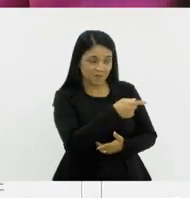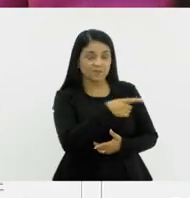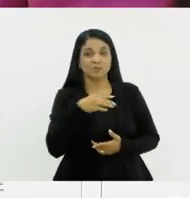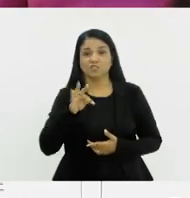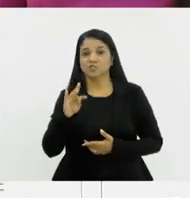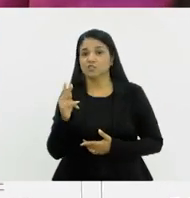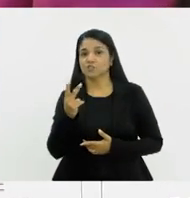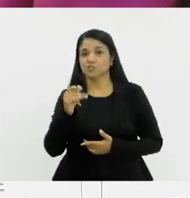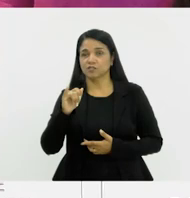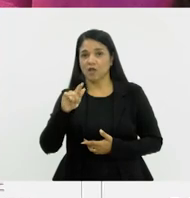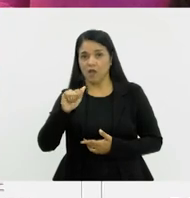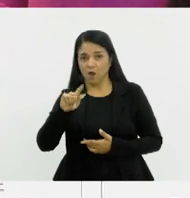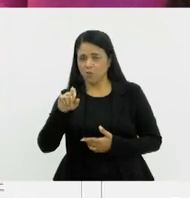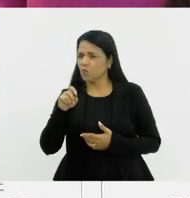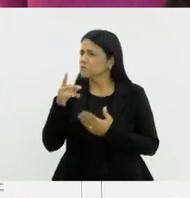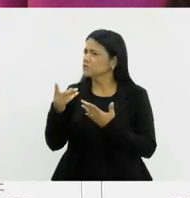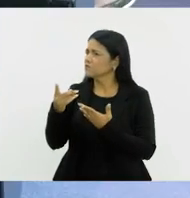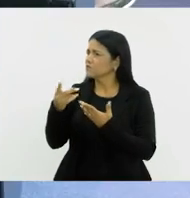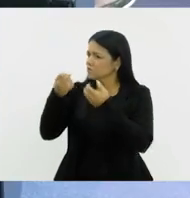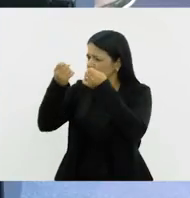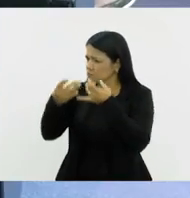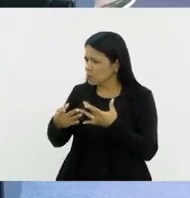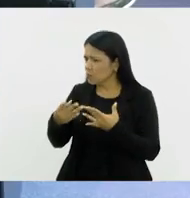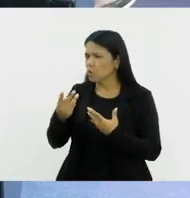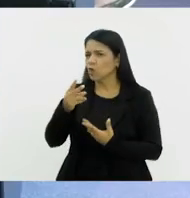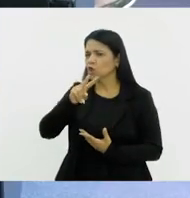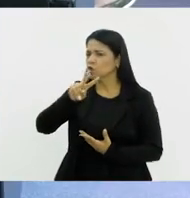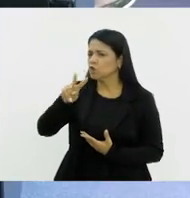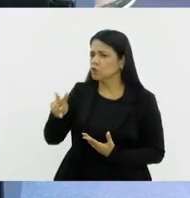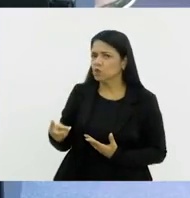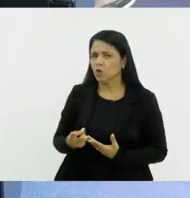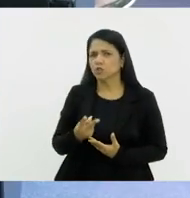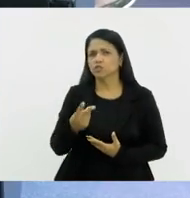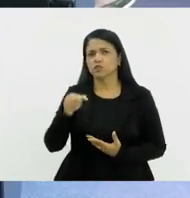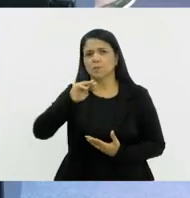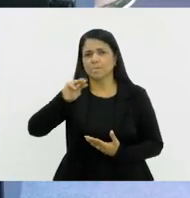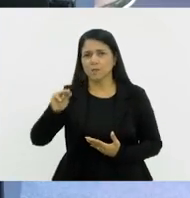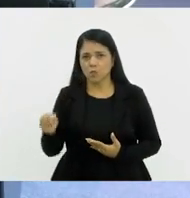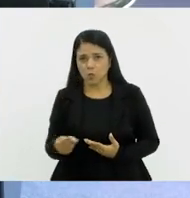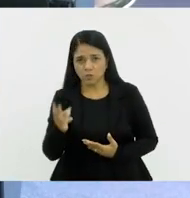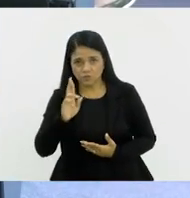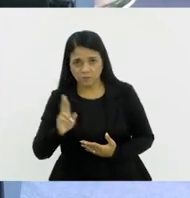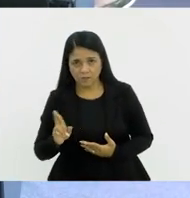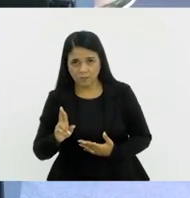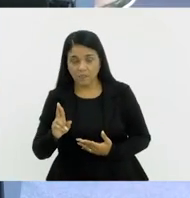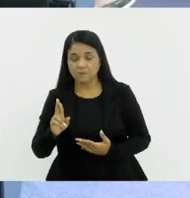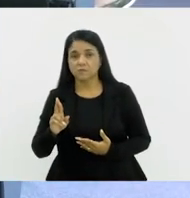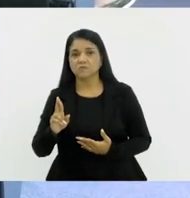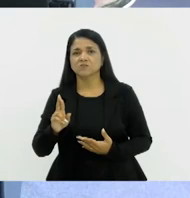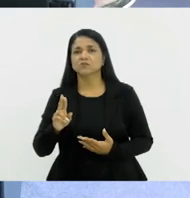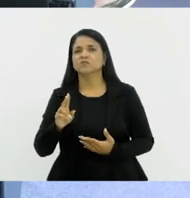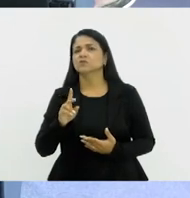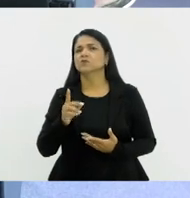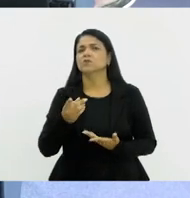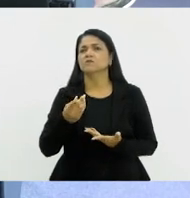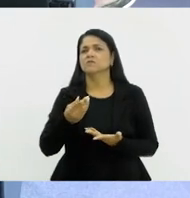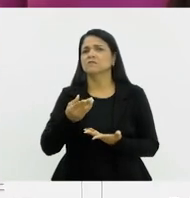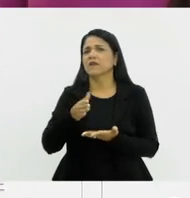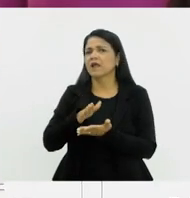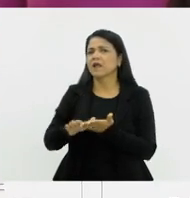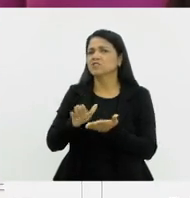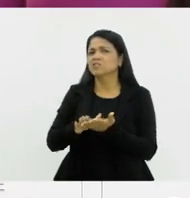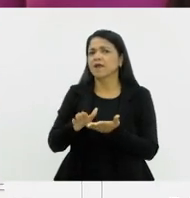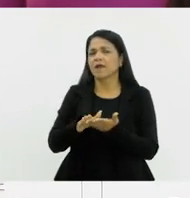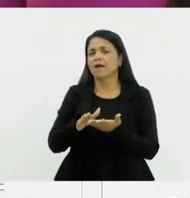ali nos 2 milhões, o senhor define, por favor, a unidade de tempo que a gente vai gastar isso? Ah, sim, isso é um